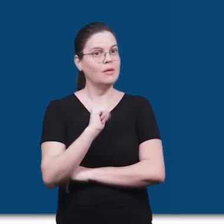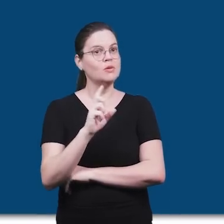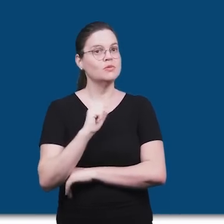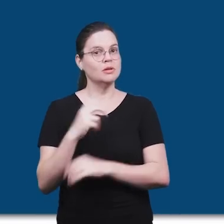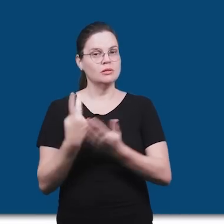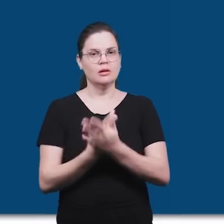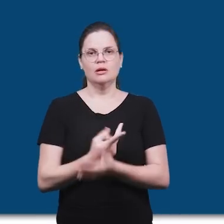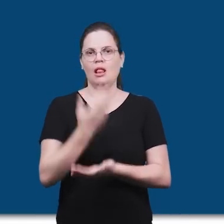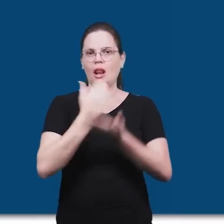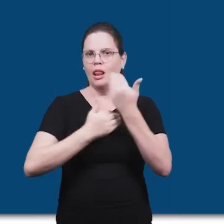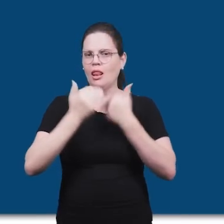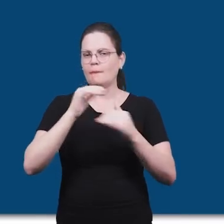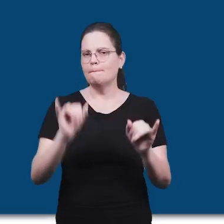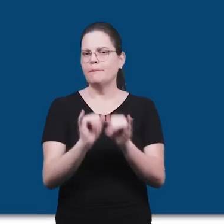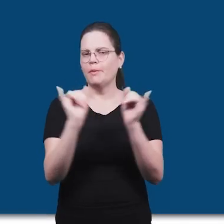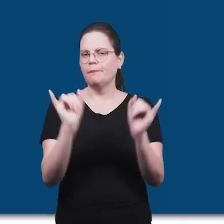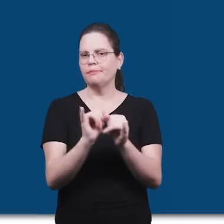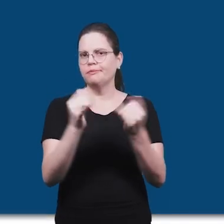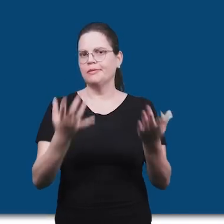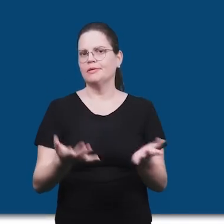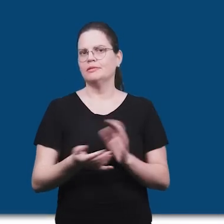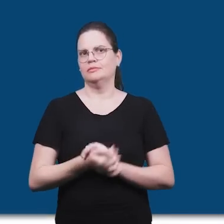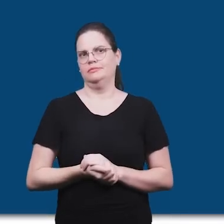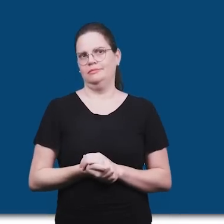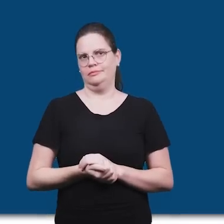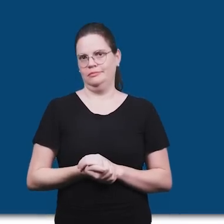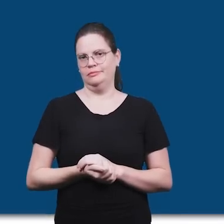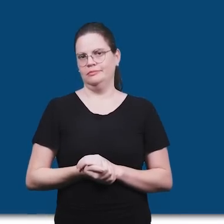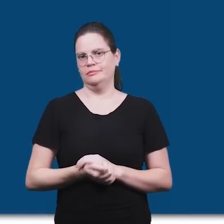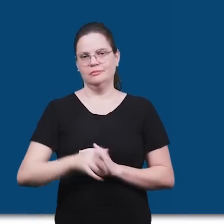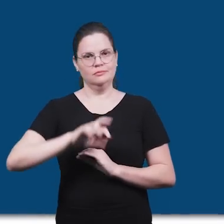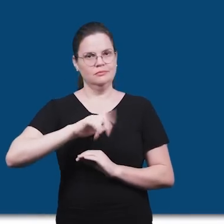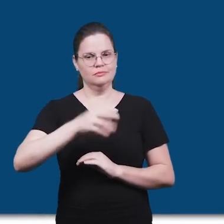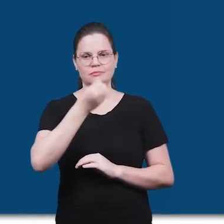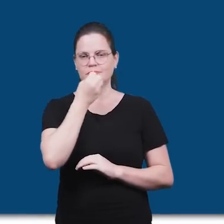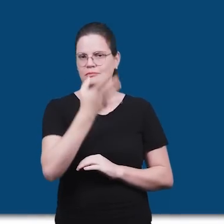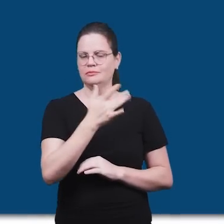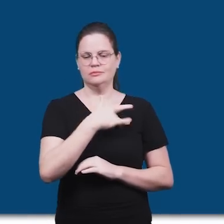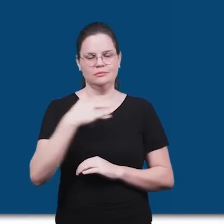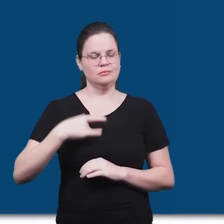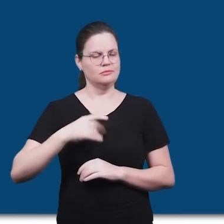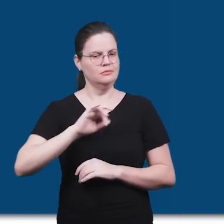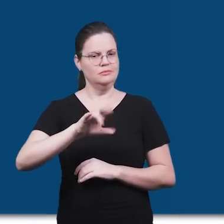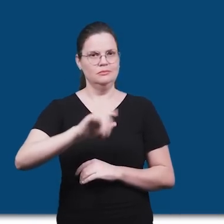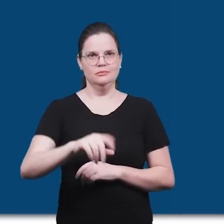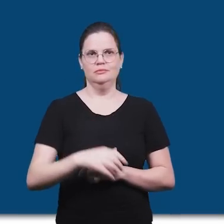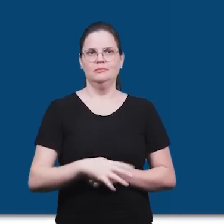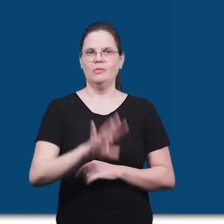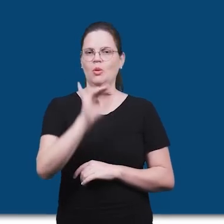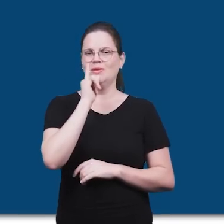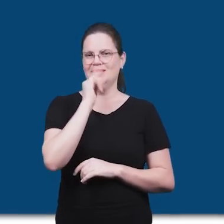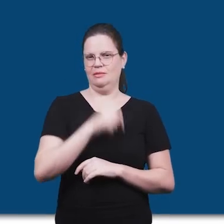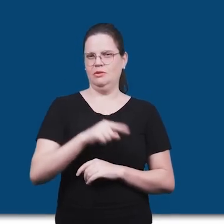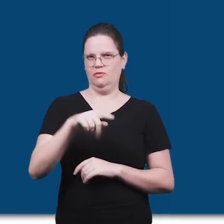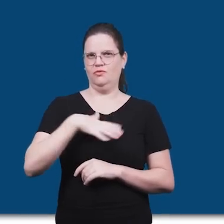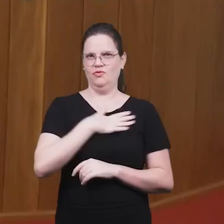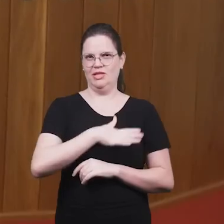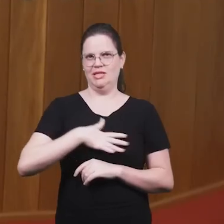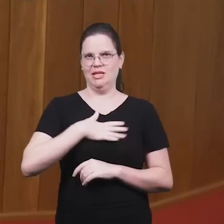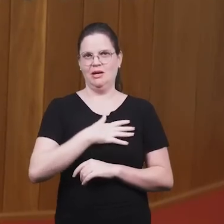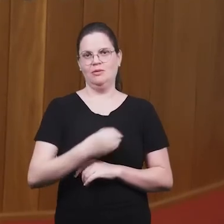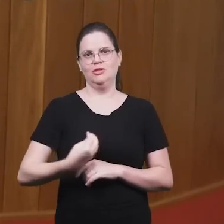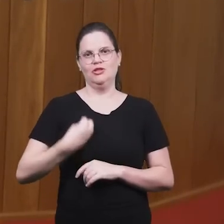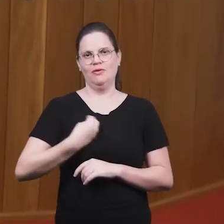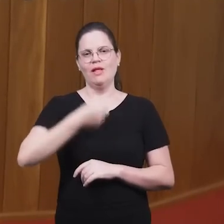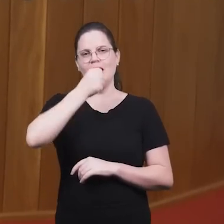Mas também se alimenta mais de alimentos que não são saudáveis. Por exemplo, todo mundo